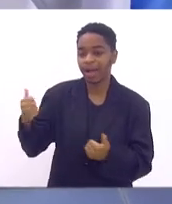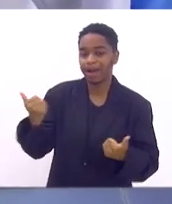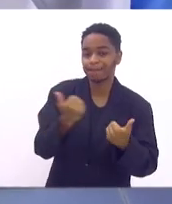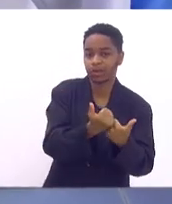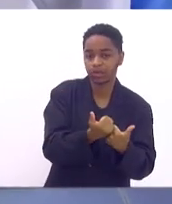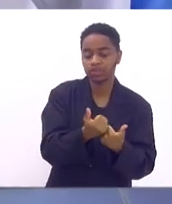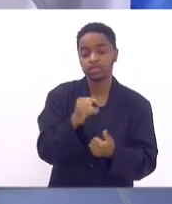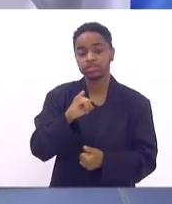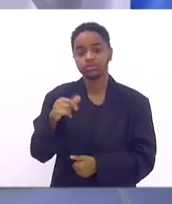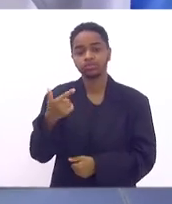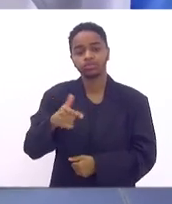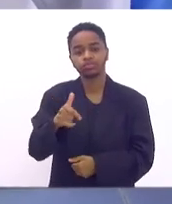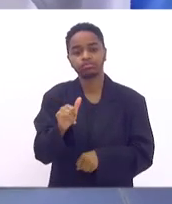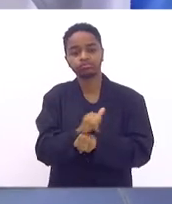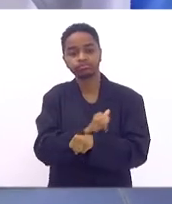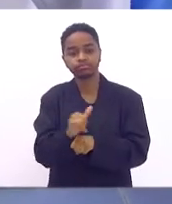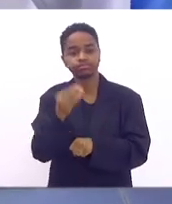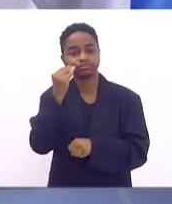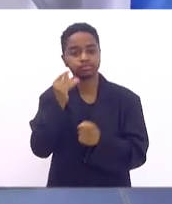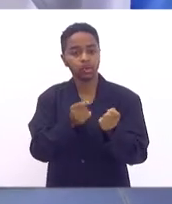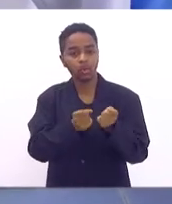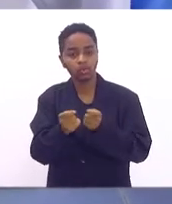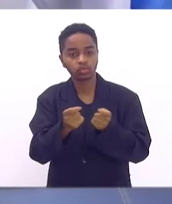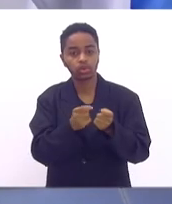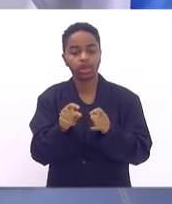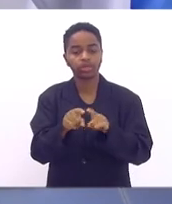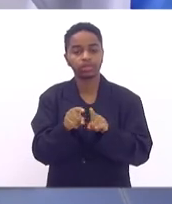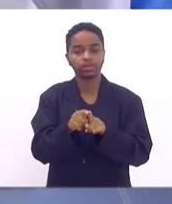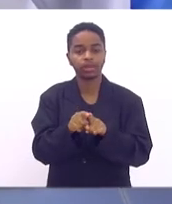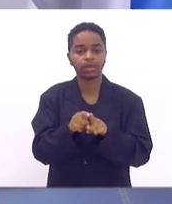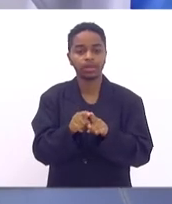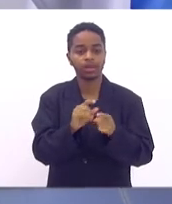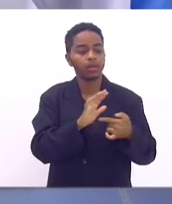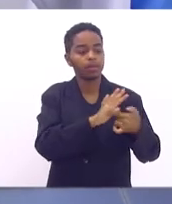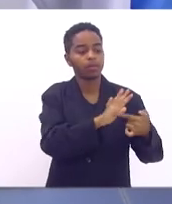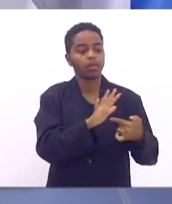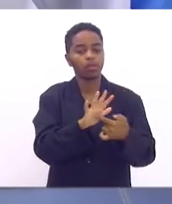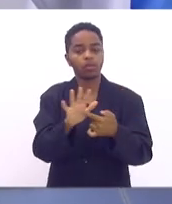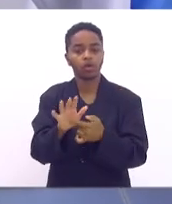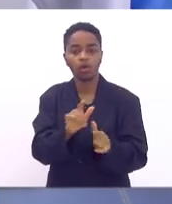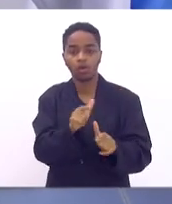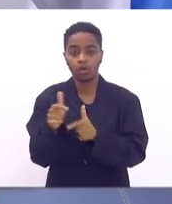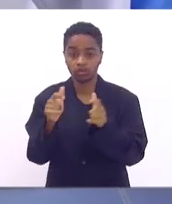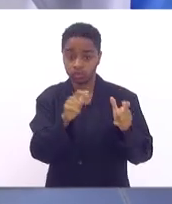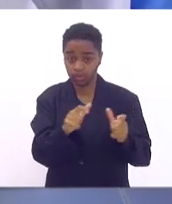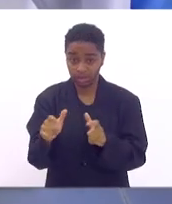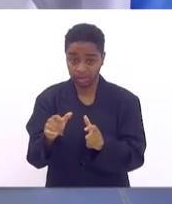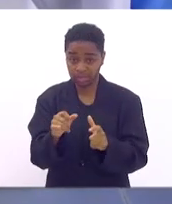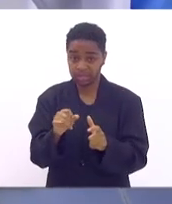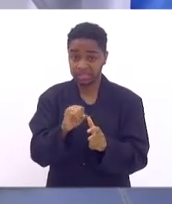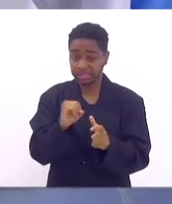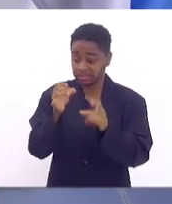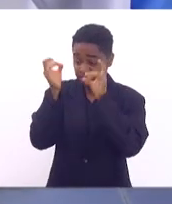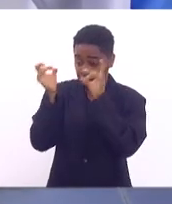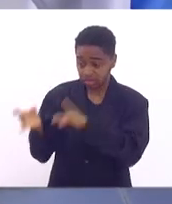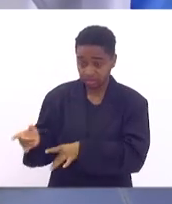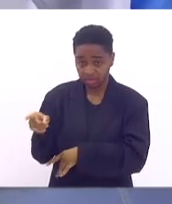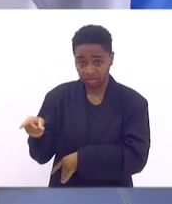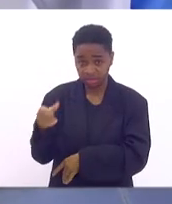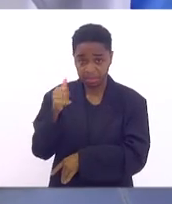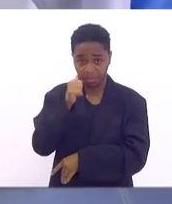uma ferramenta de controle, de encaminhamento e de acompanhamento dessa mulher, se ela abandonar